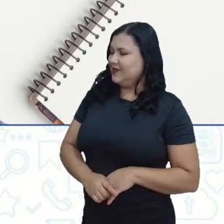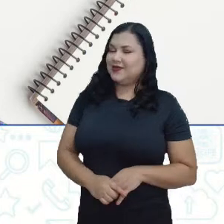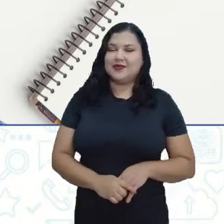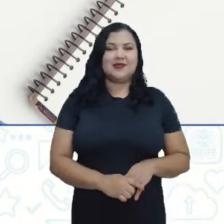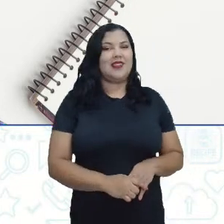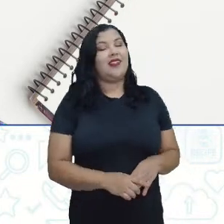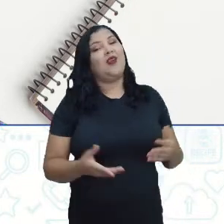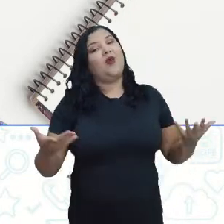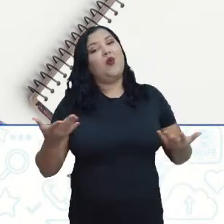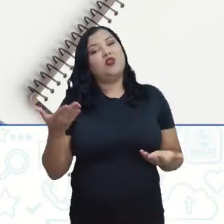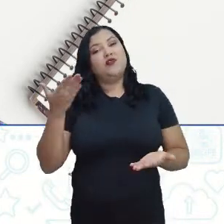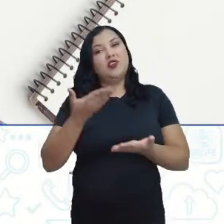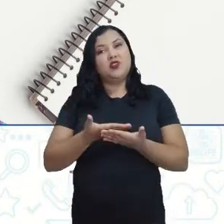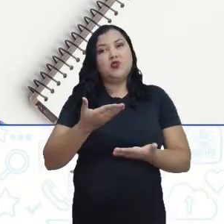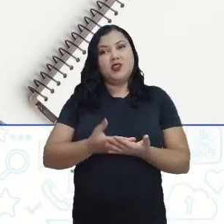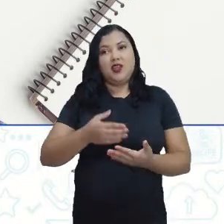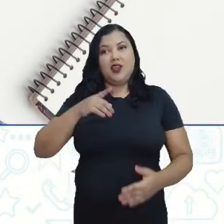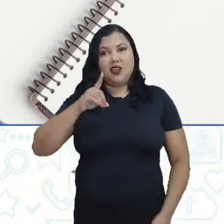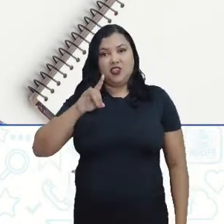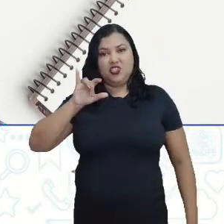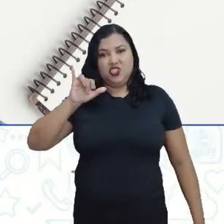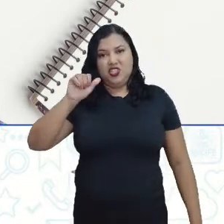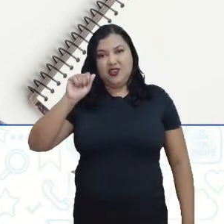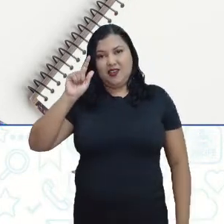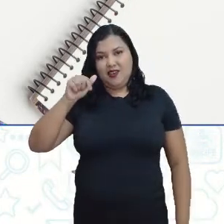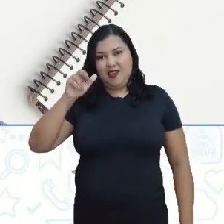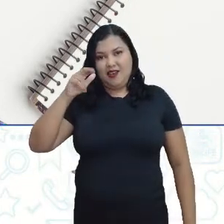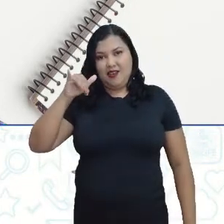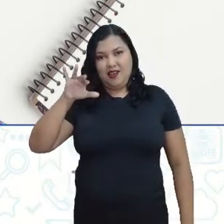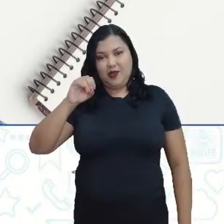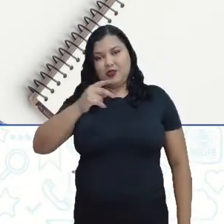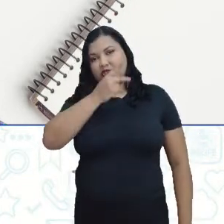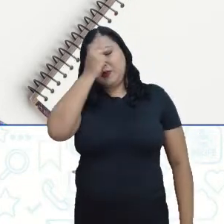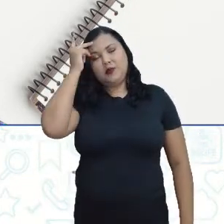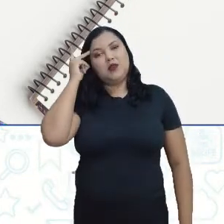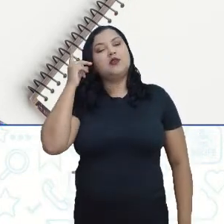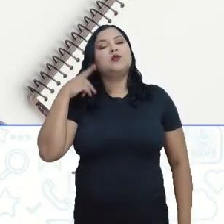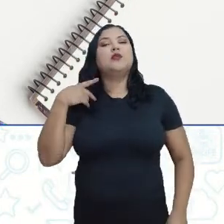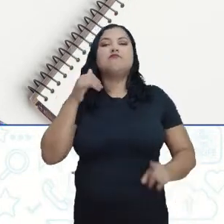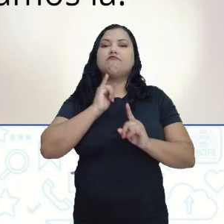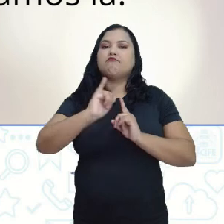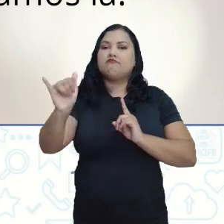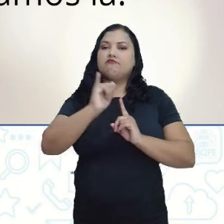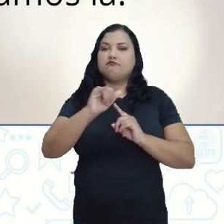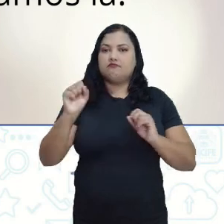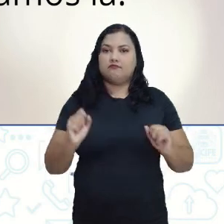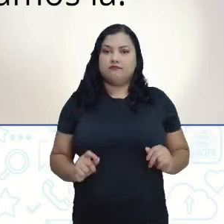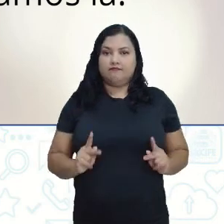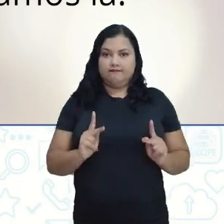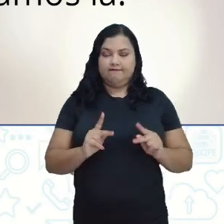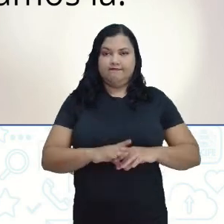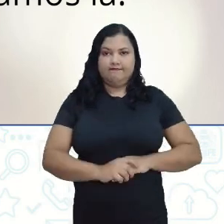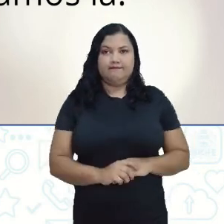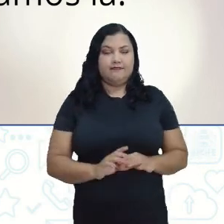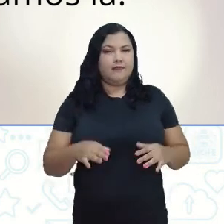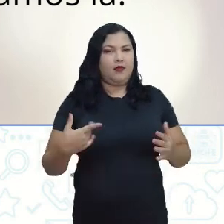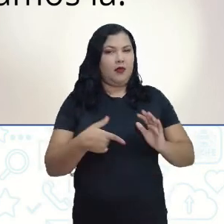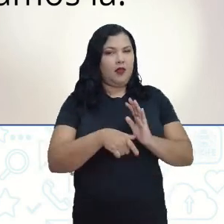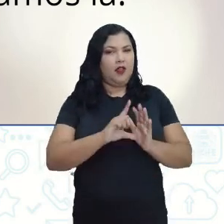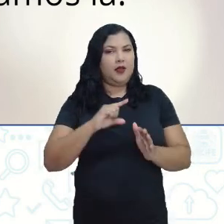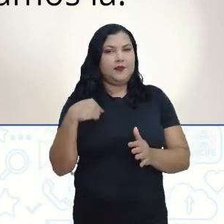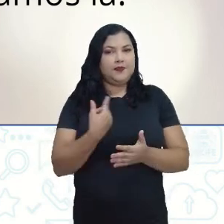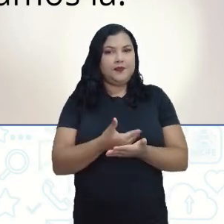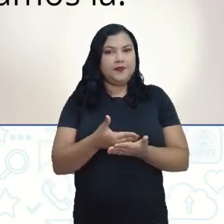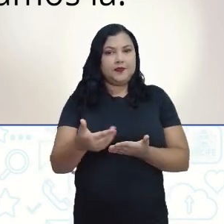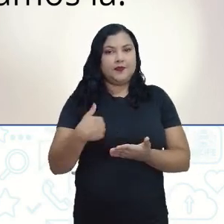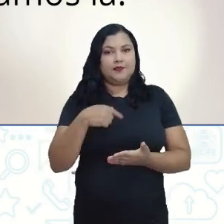Hoje a gente vai estudar diários e as pessoas do discurso, tá certo? E aí, antes da gente